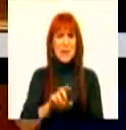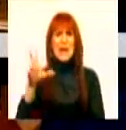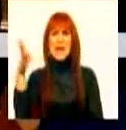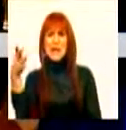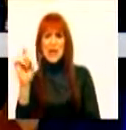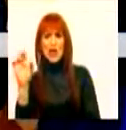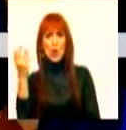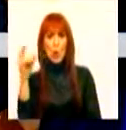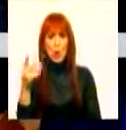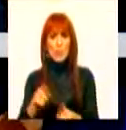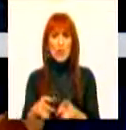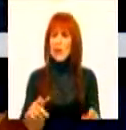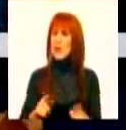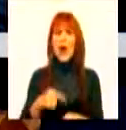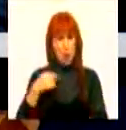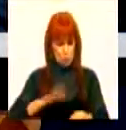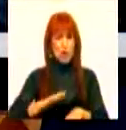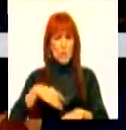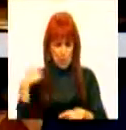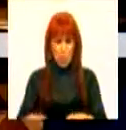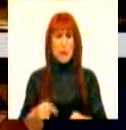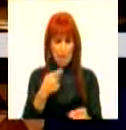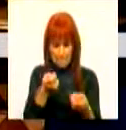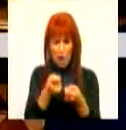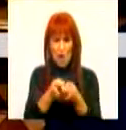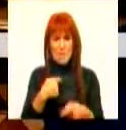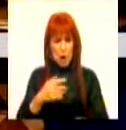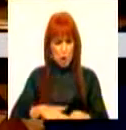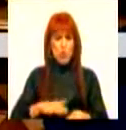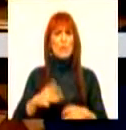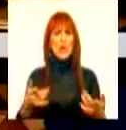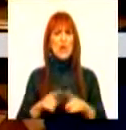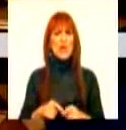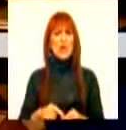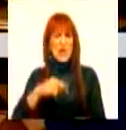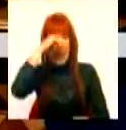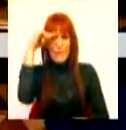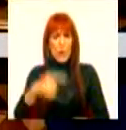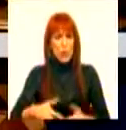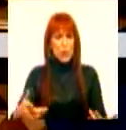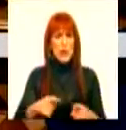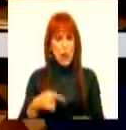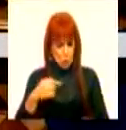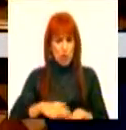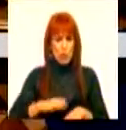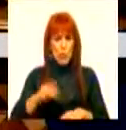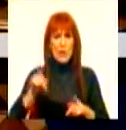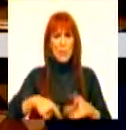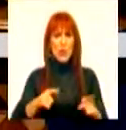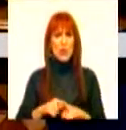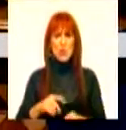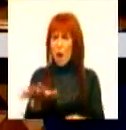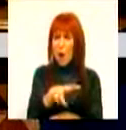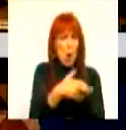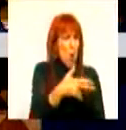outubro. Portanto, sou testemunha próxima, sou testemunha das dificuldades e sou testemunha do